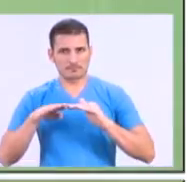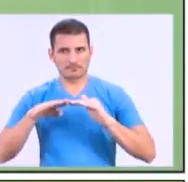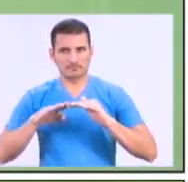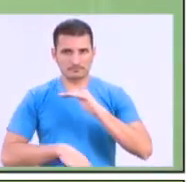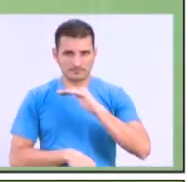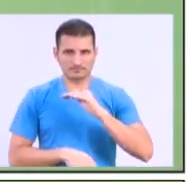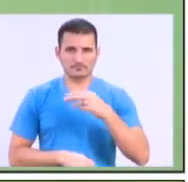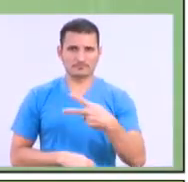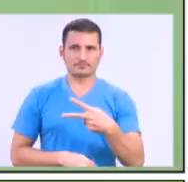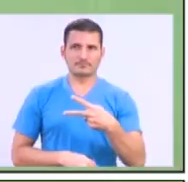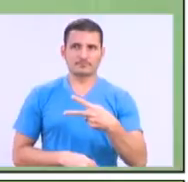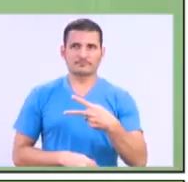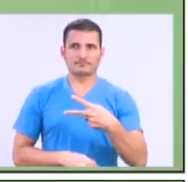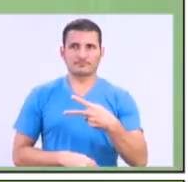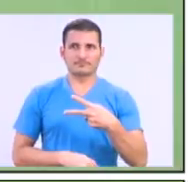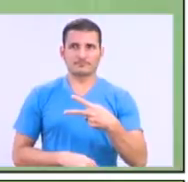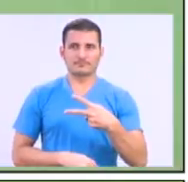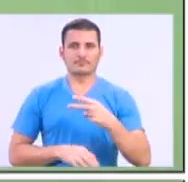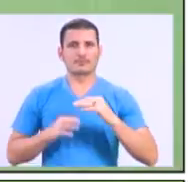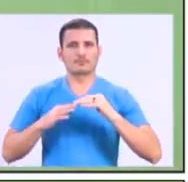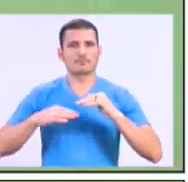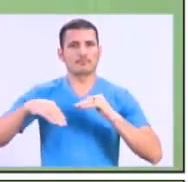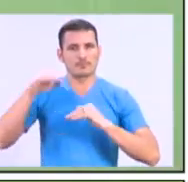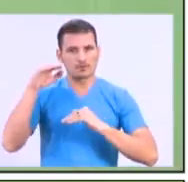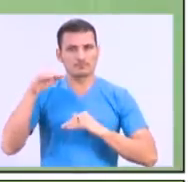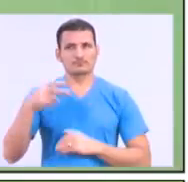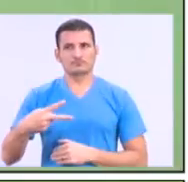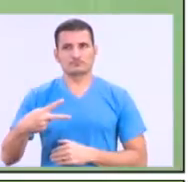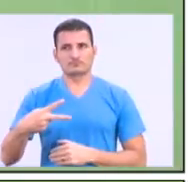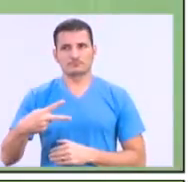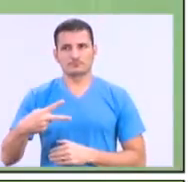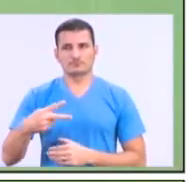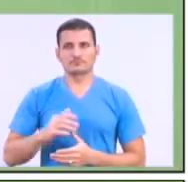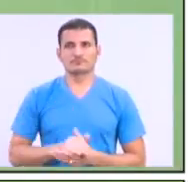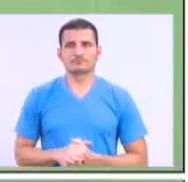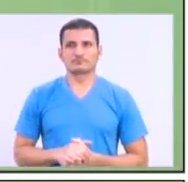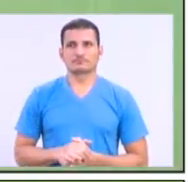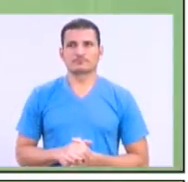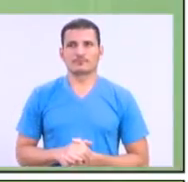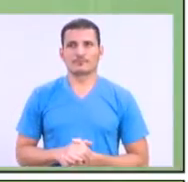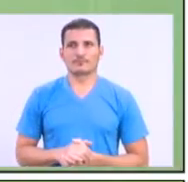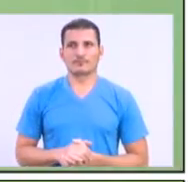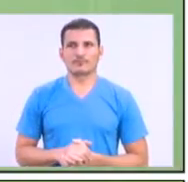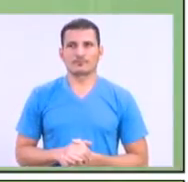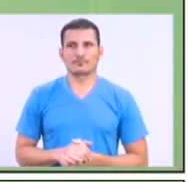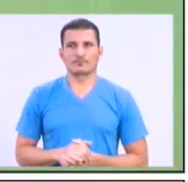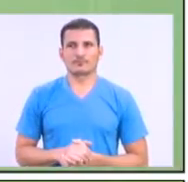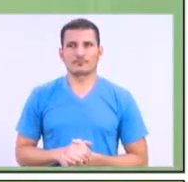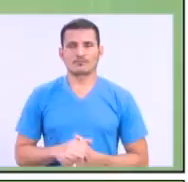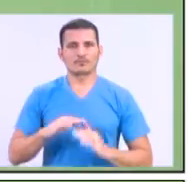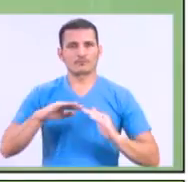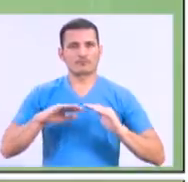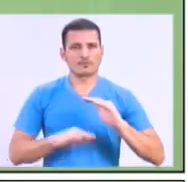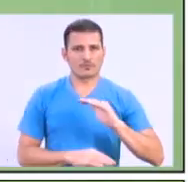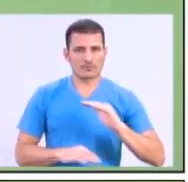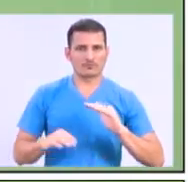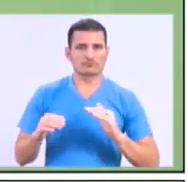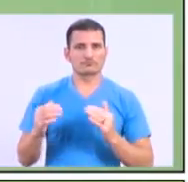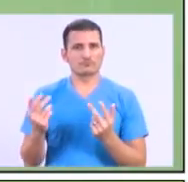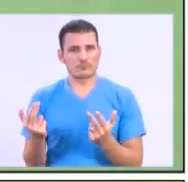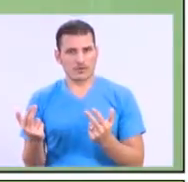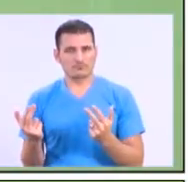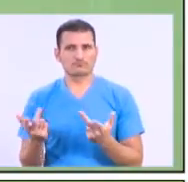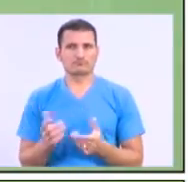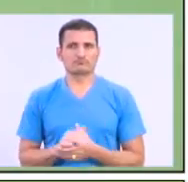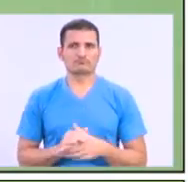que é comumente utilizado, a mesma coisa para o maior, e quando queremos fazer uma comparação entre menor que, né, nós